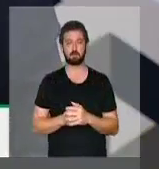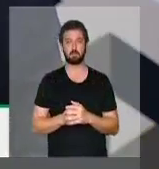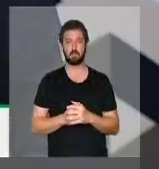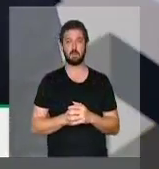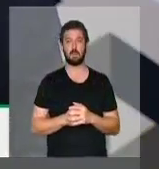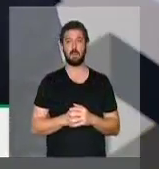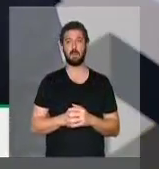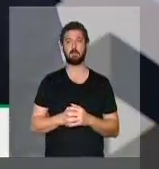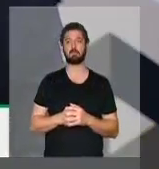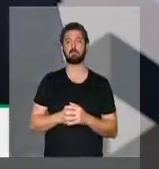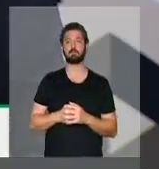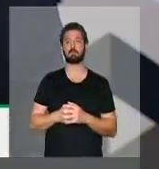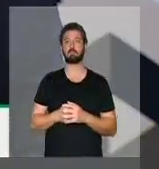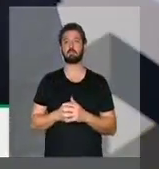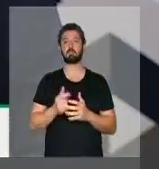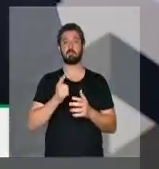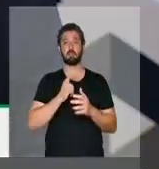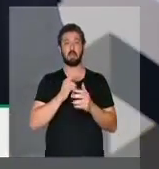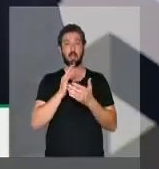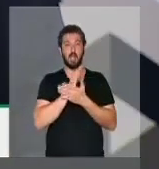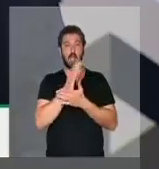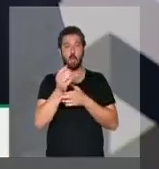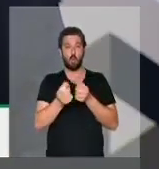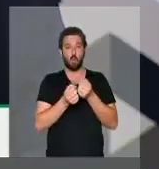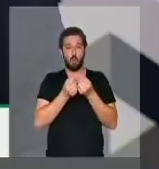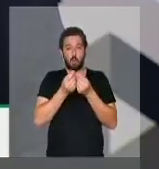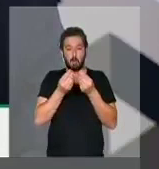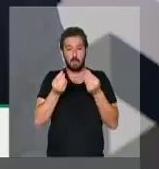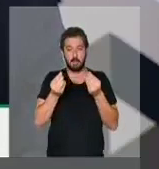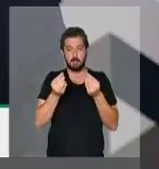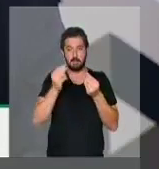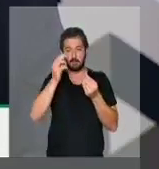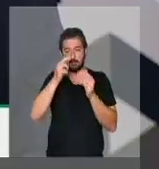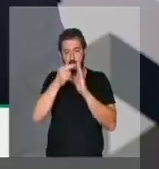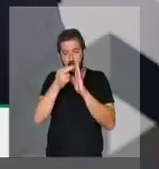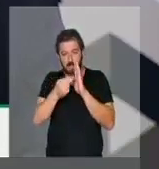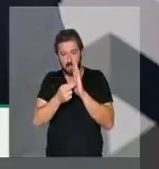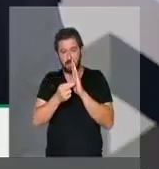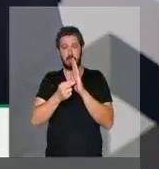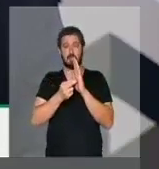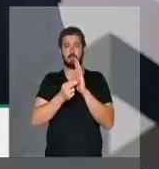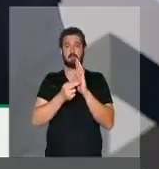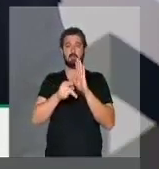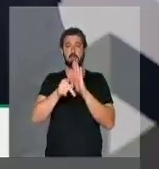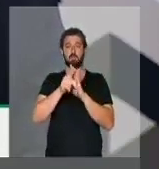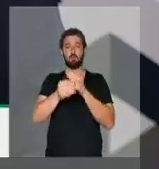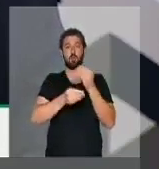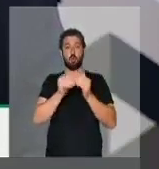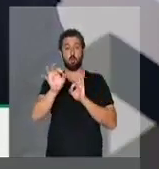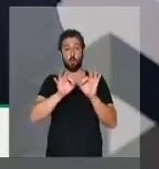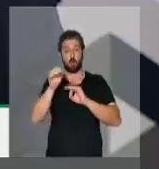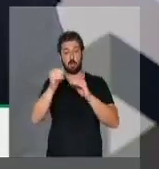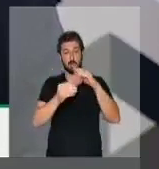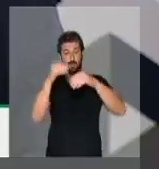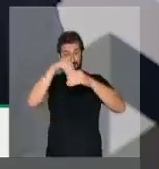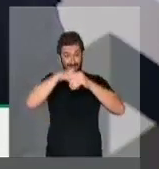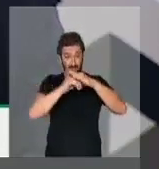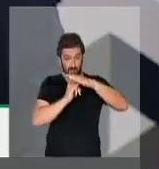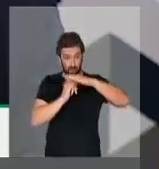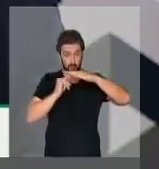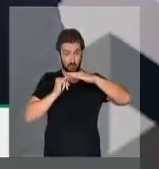culturais, existem alguns standards, existem alguns princípios da